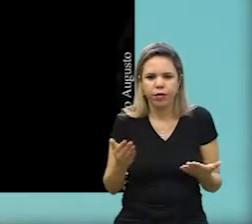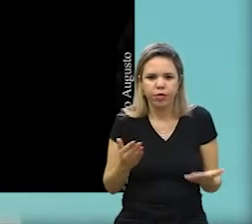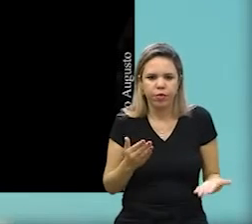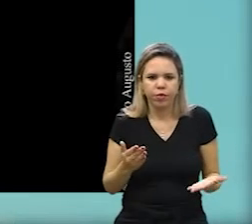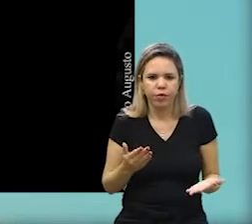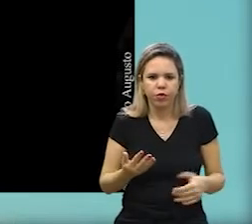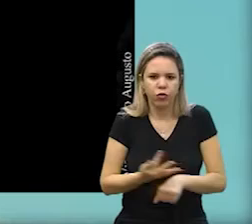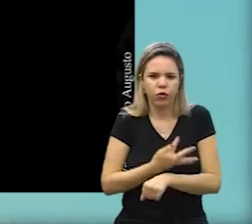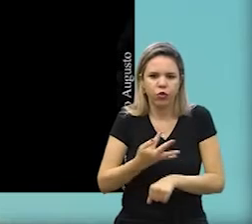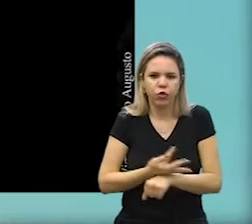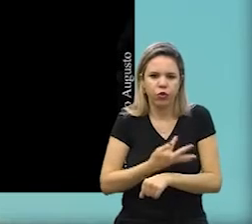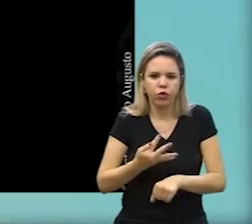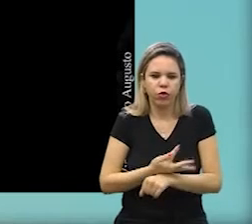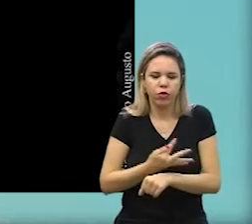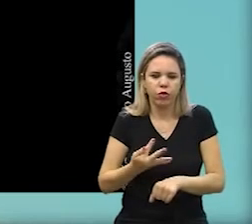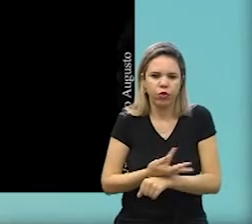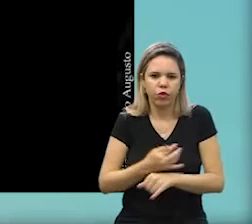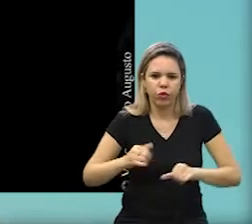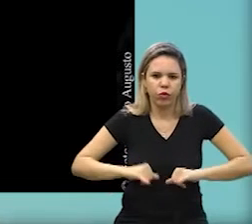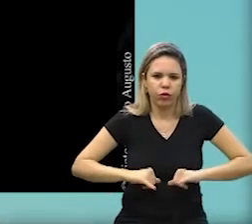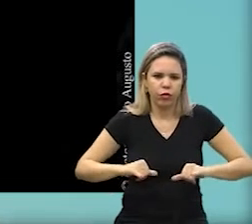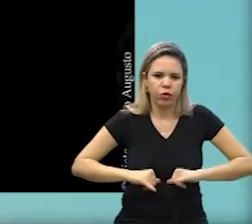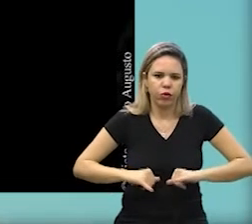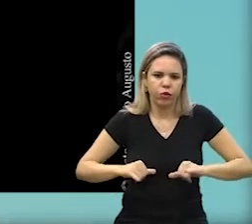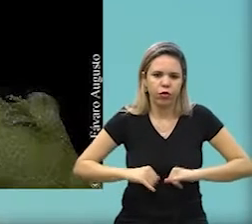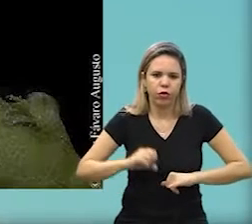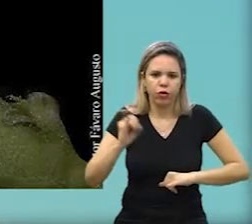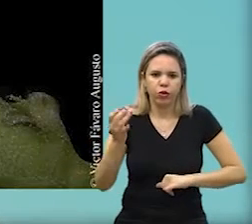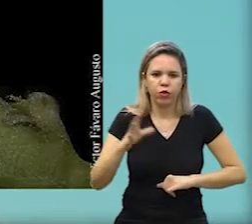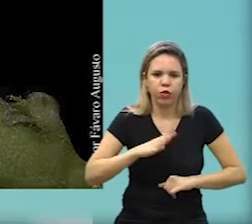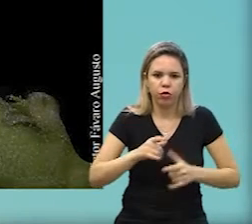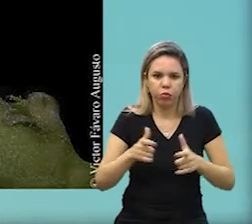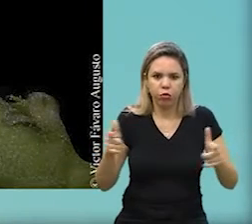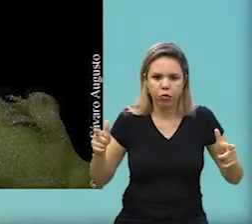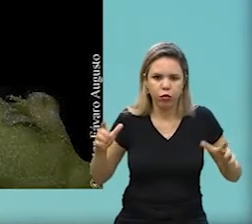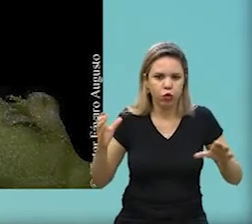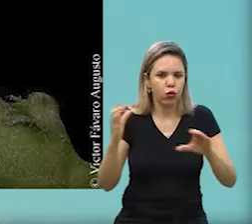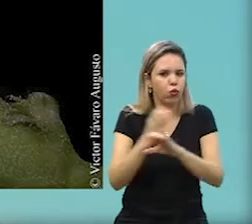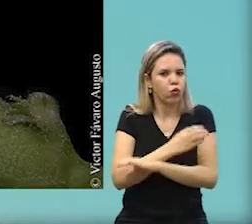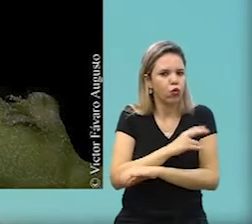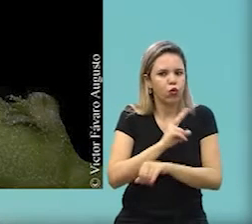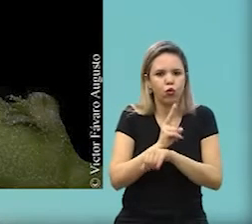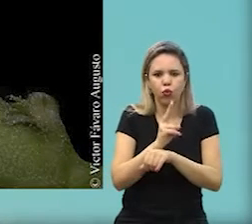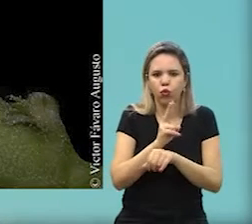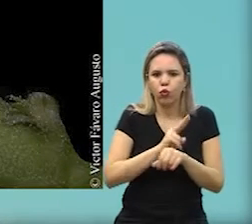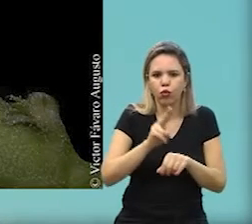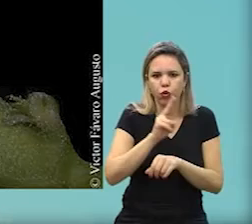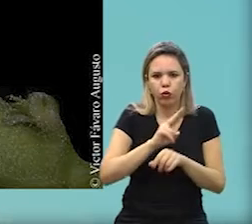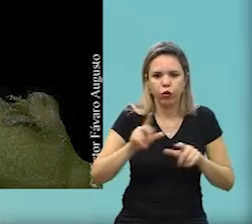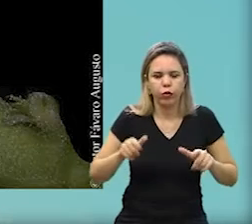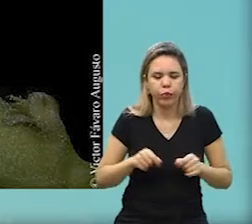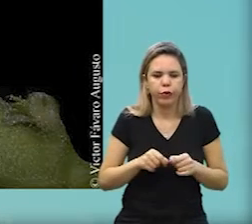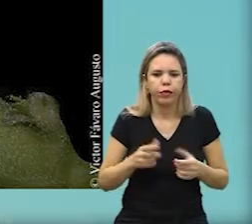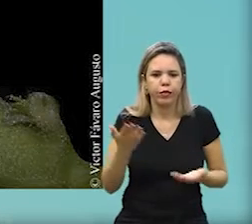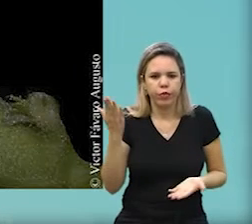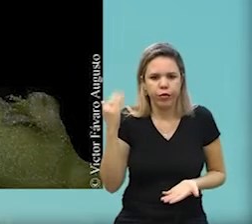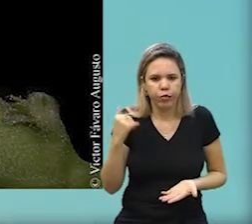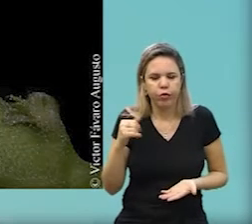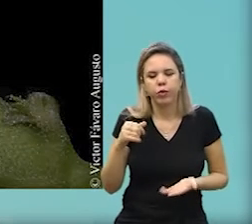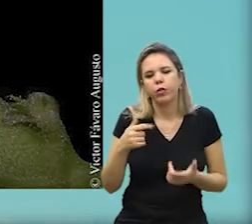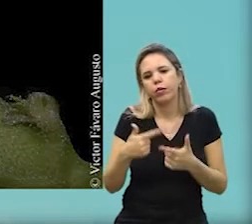impactos eles sofreriam se as cidades tomassem conta desses ambientes, tá? A gente sabe que